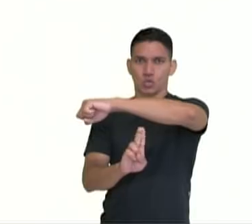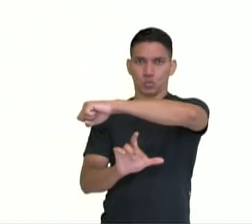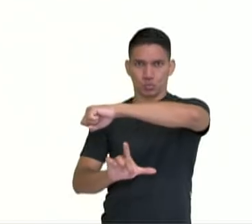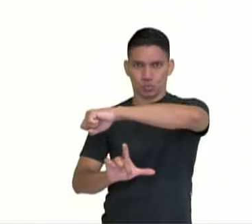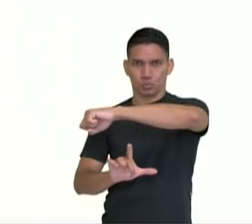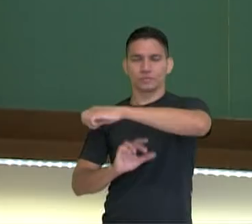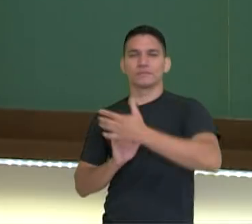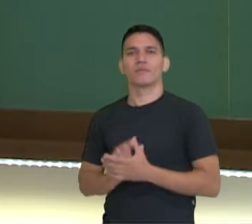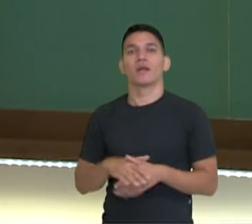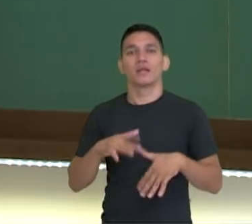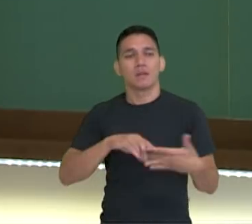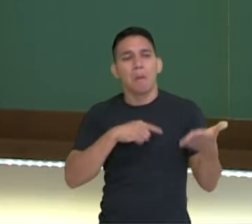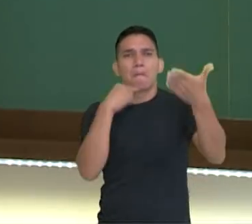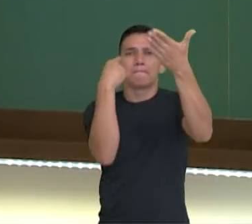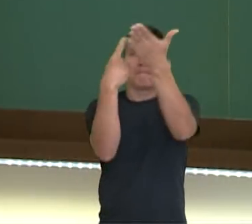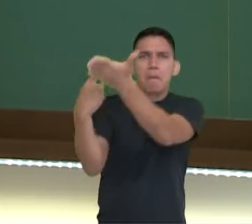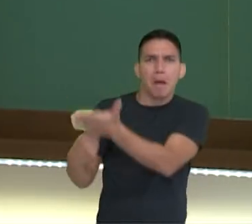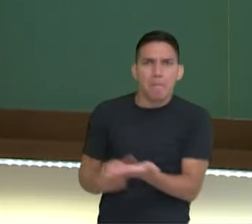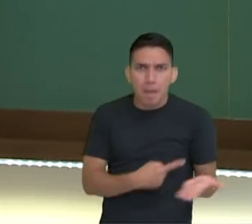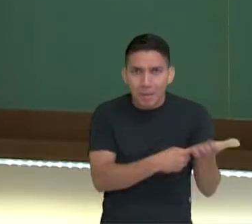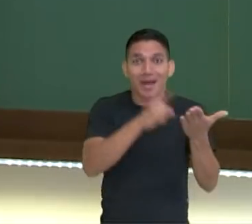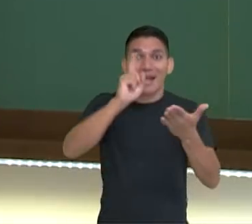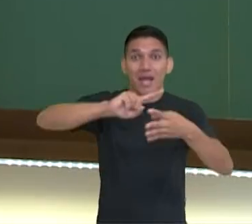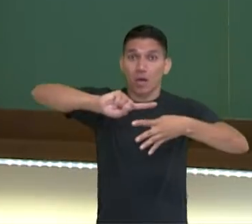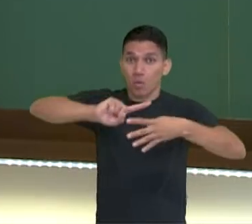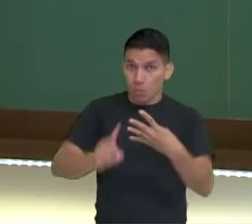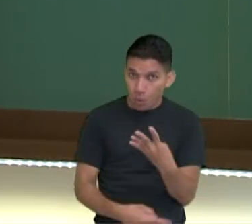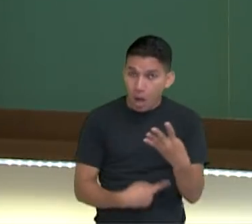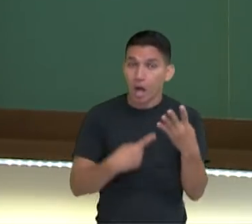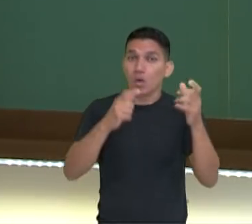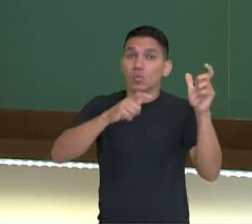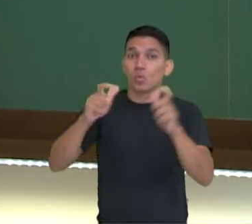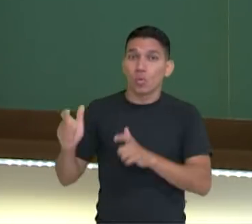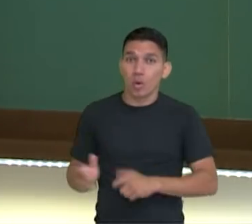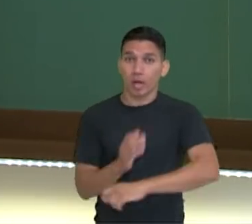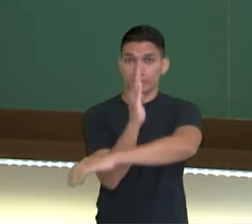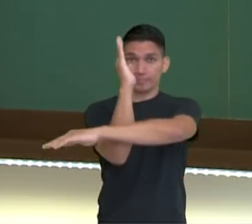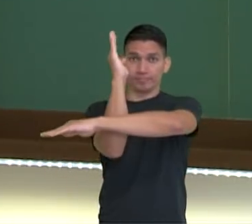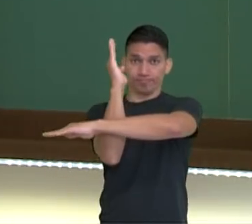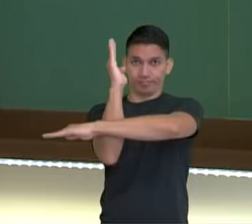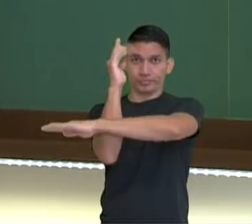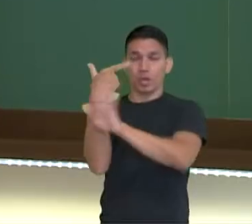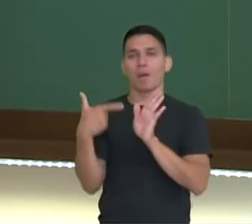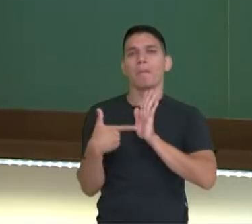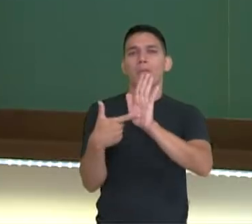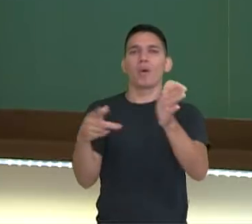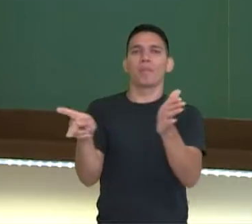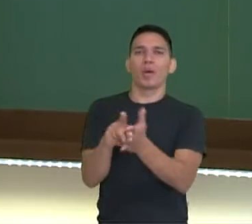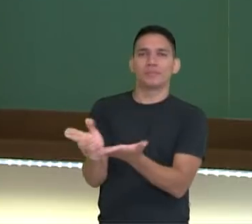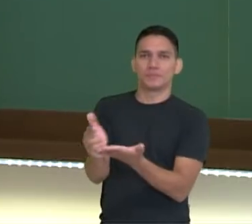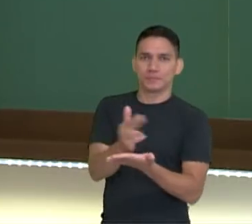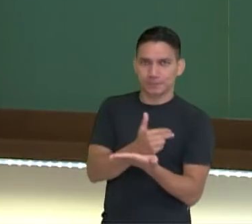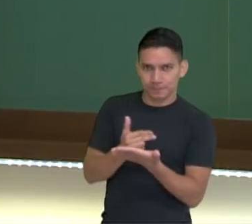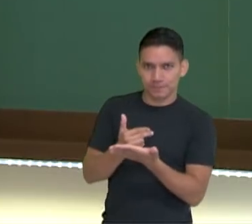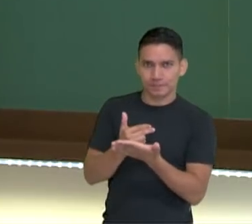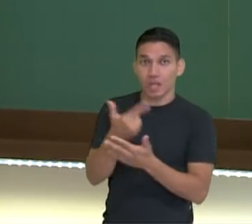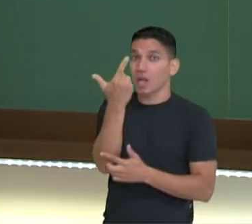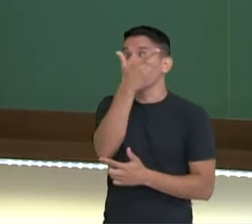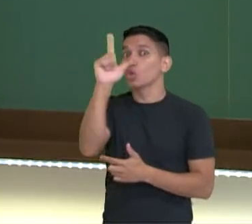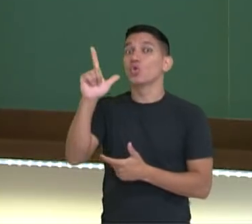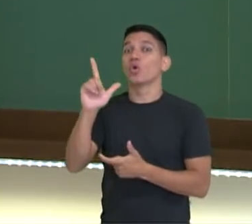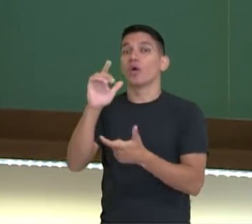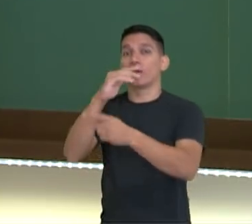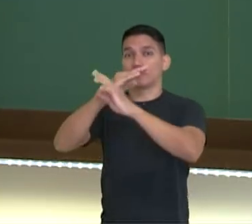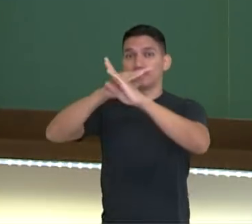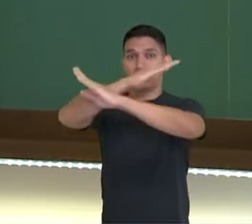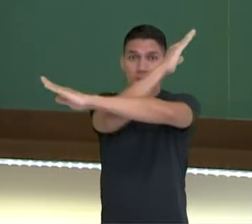Então, estabelecendo, esses são os 4 pontos cardeais indicados aqui na rosa dos ventos. Depois nós vamos ter os